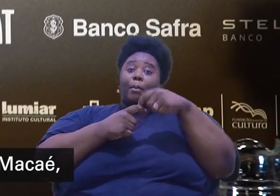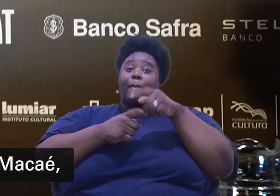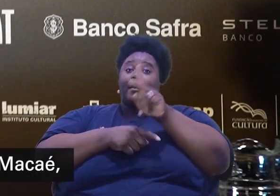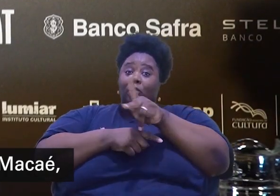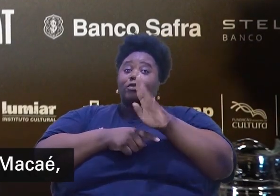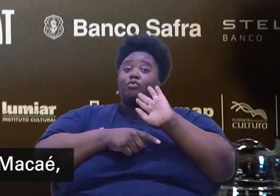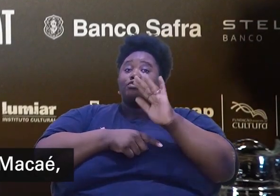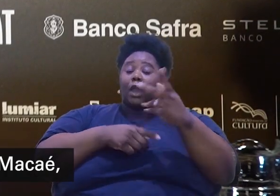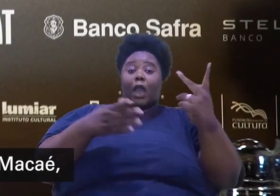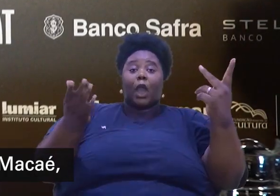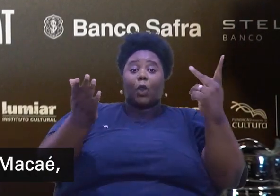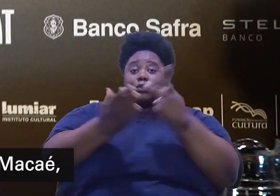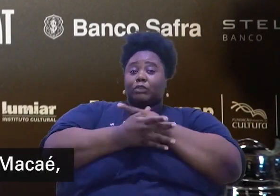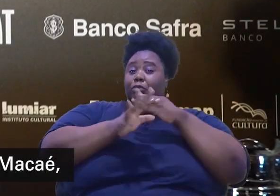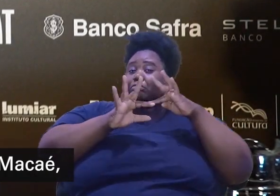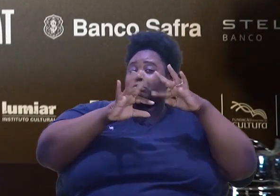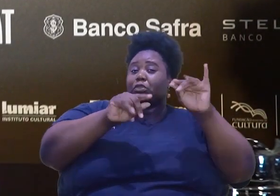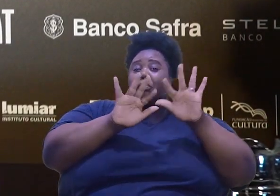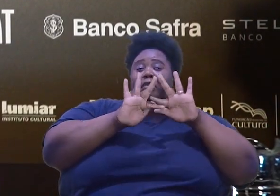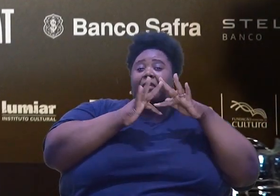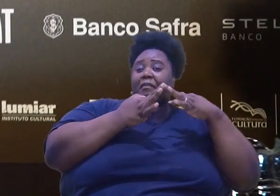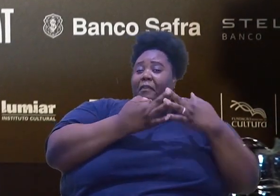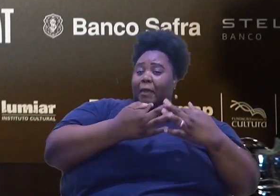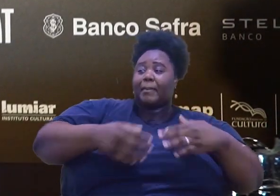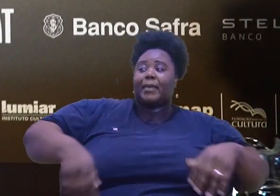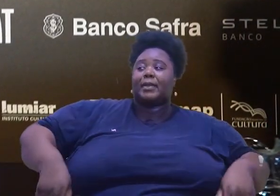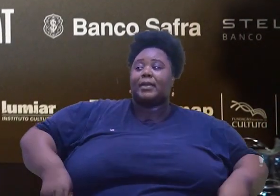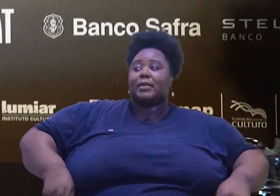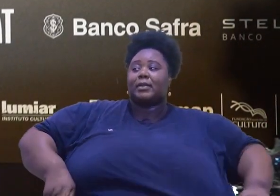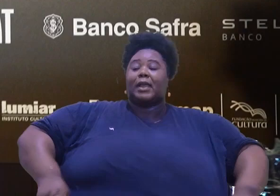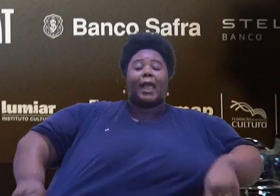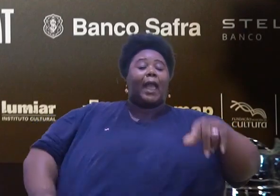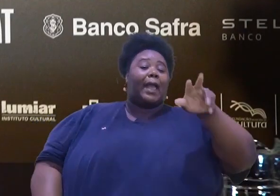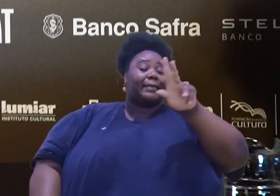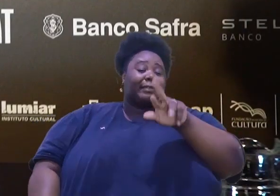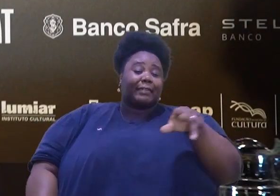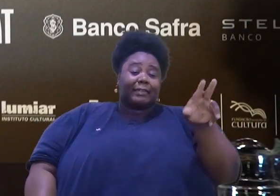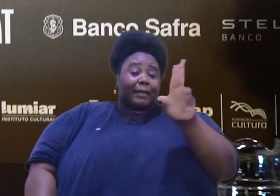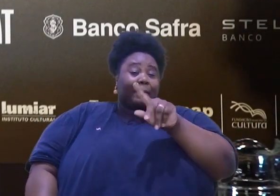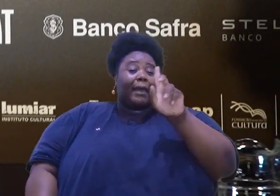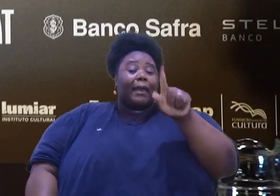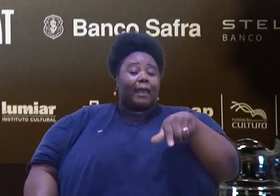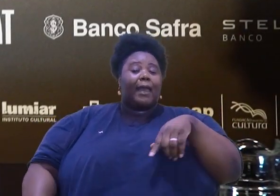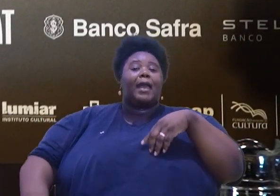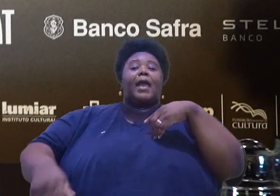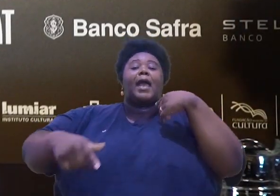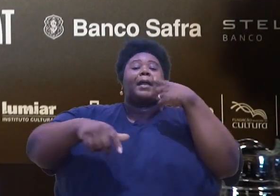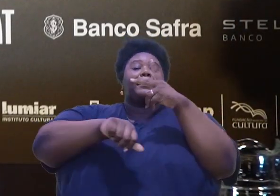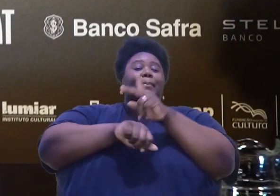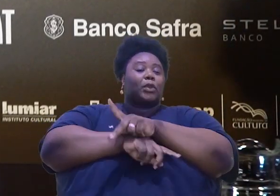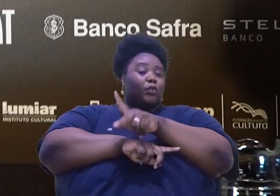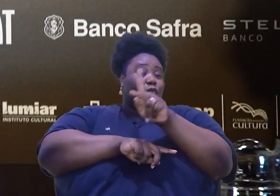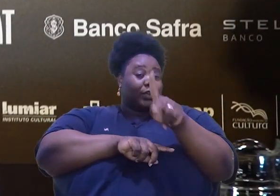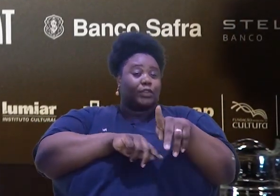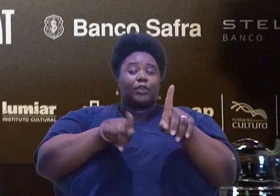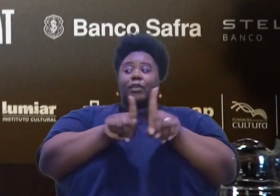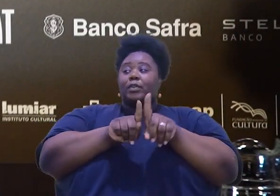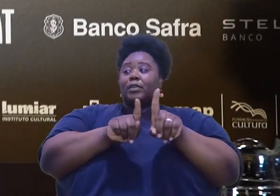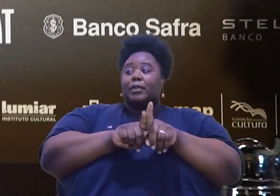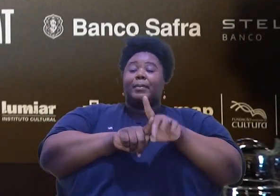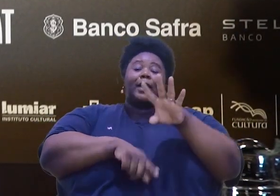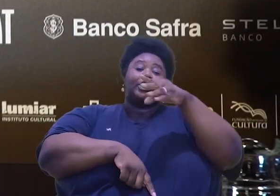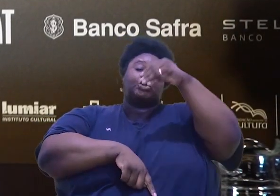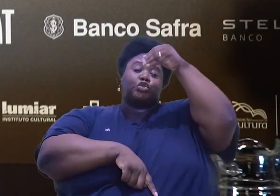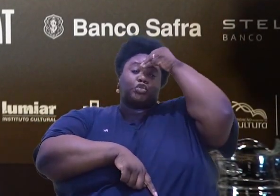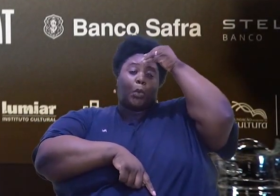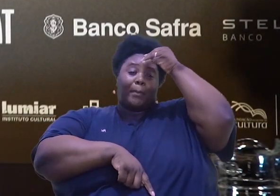realizado, né? Toda a família de Macaé, as irmãs de Macaé são professoras, eu sou professora, sobrinhas